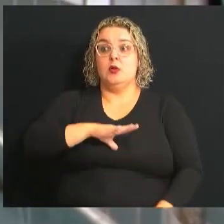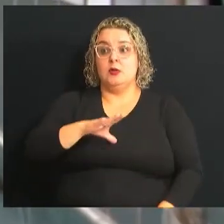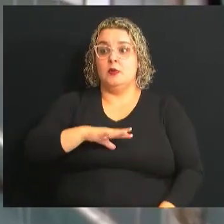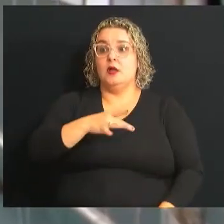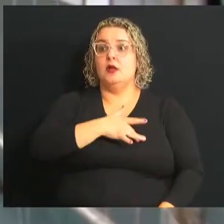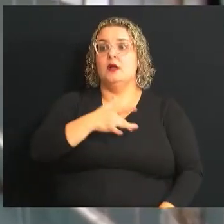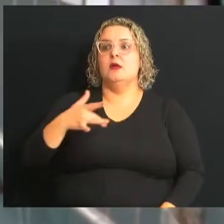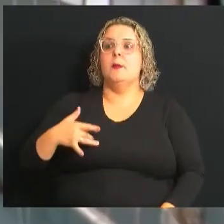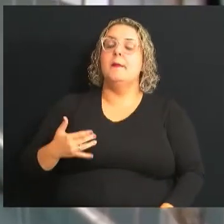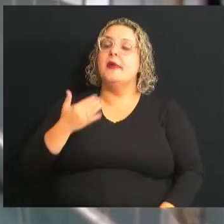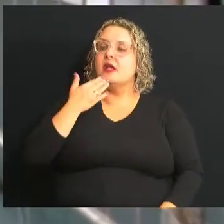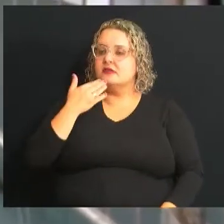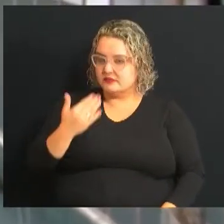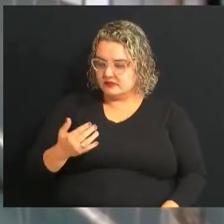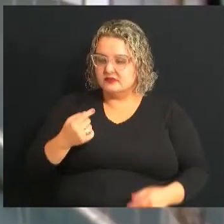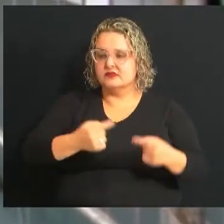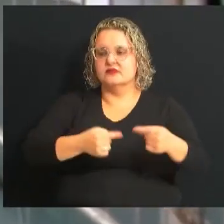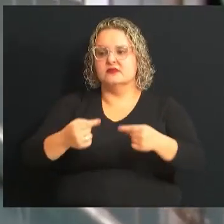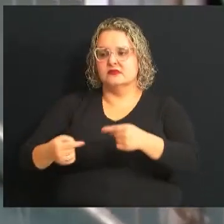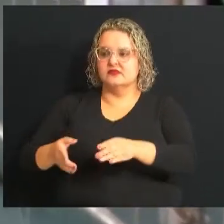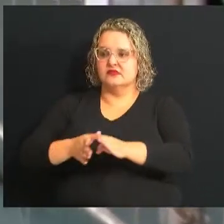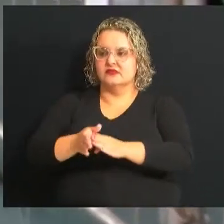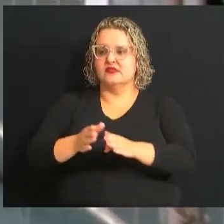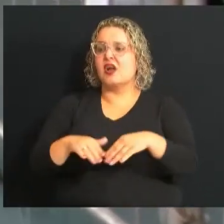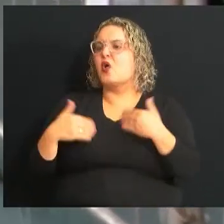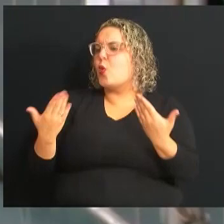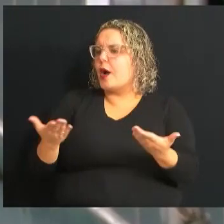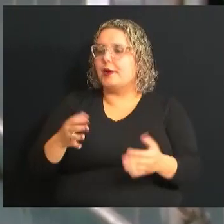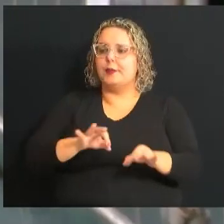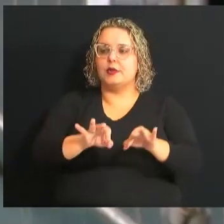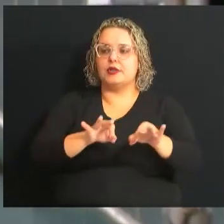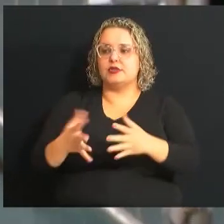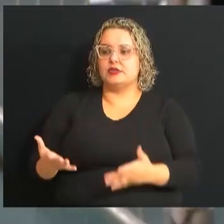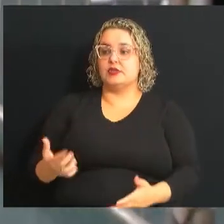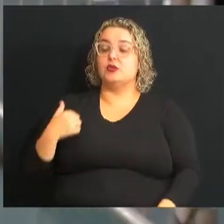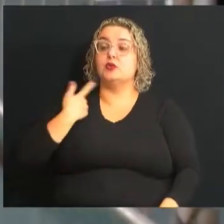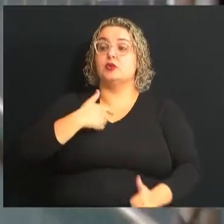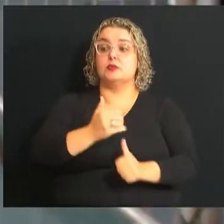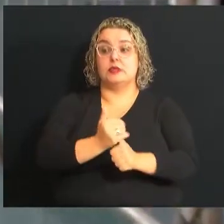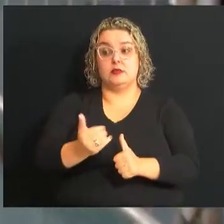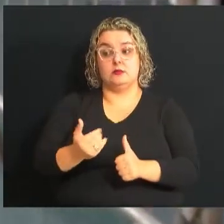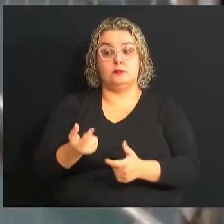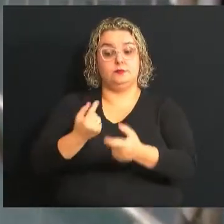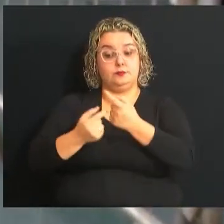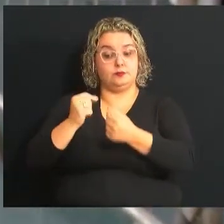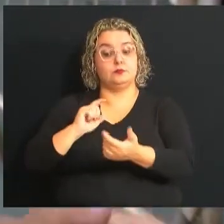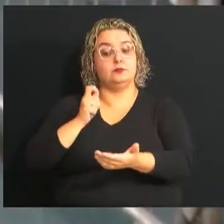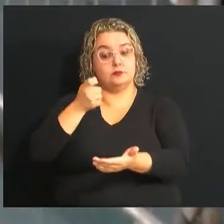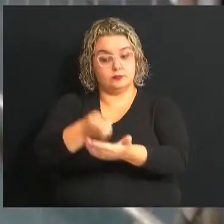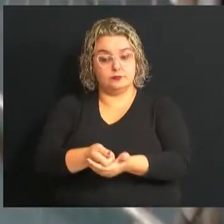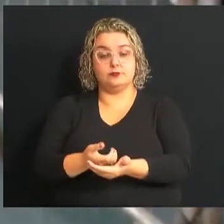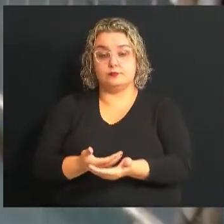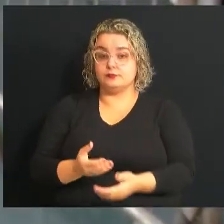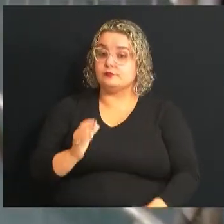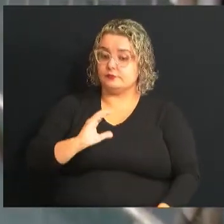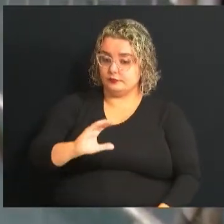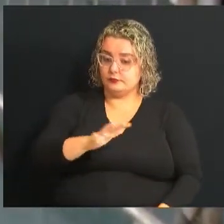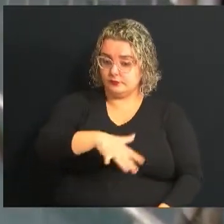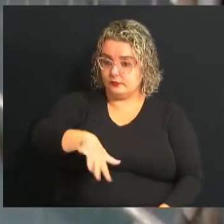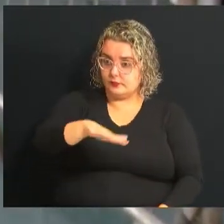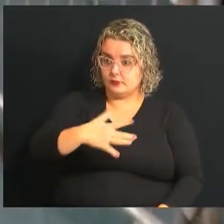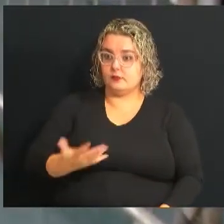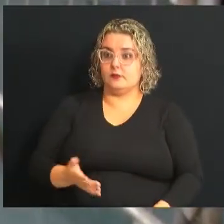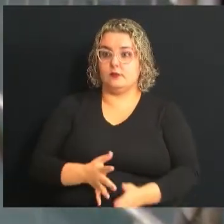que esse conselho debatesse quais os projetos que nosso mandato deveria encaminhar as emendas. E foi isso que a gente fez. Então a gente encaminhou